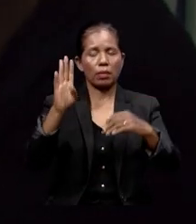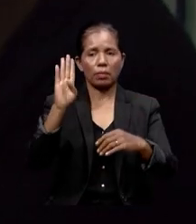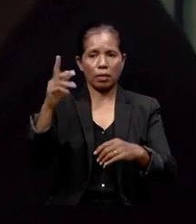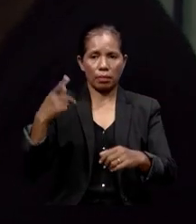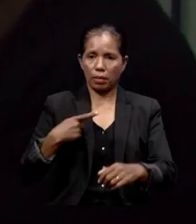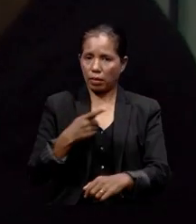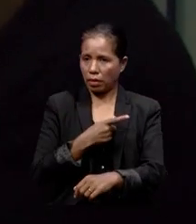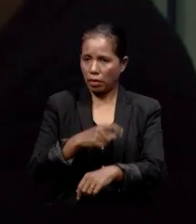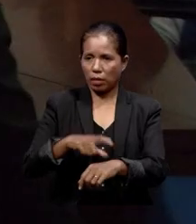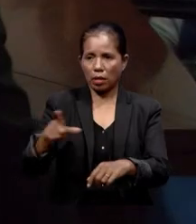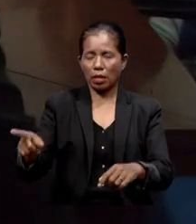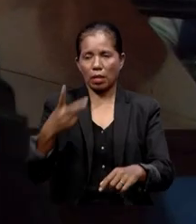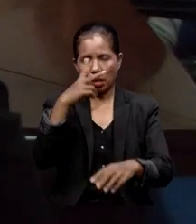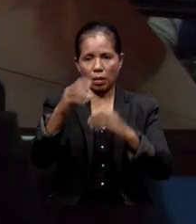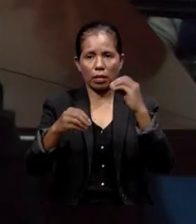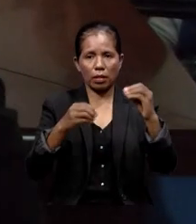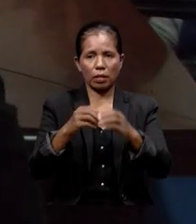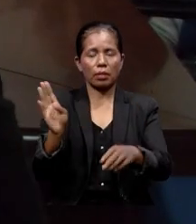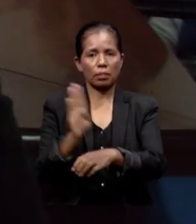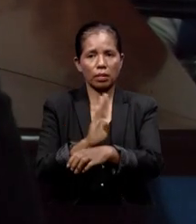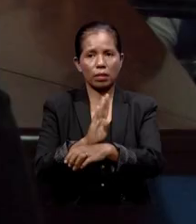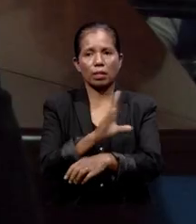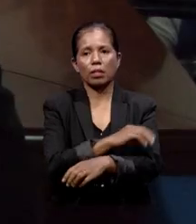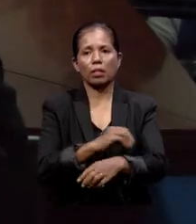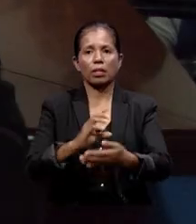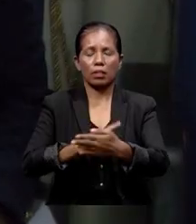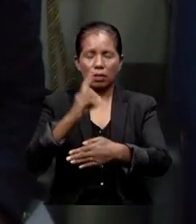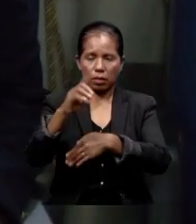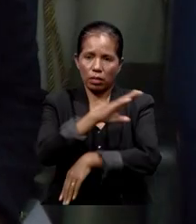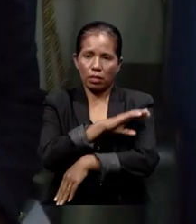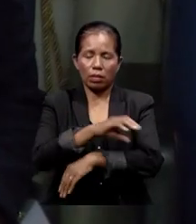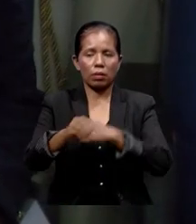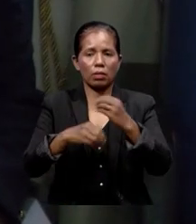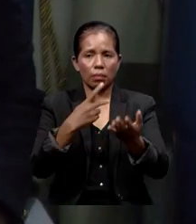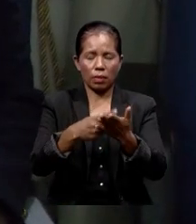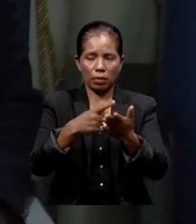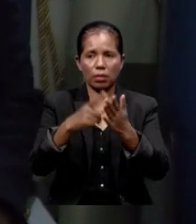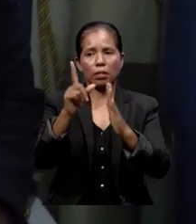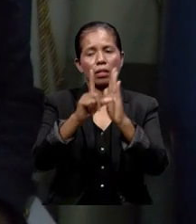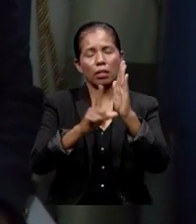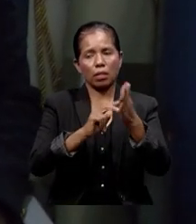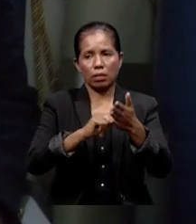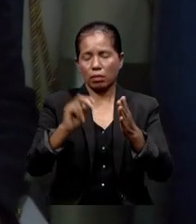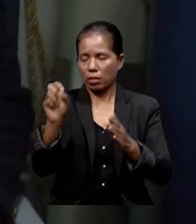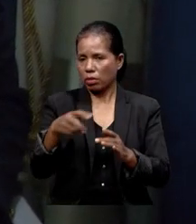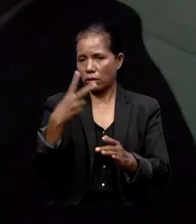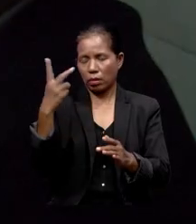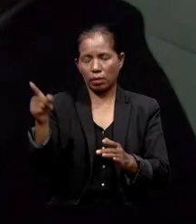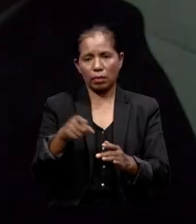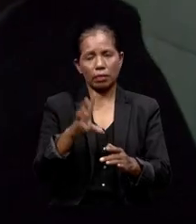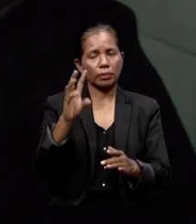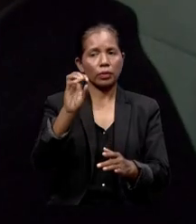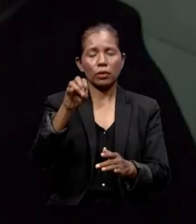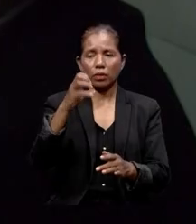Parlamento Nacional, que trata assunto negócio estrangeiro, defesa no segurança, com a nova proposta lei número 1 nulo recém rua, para 6º Orçamento